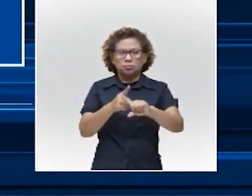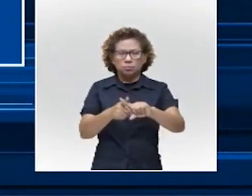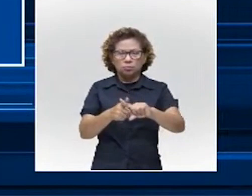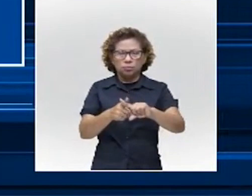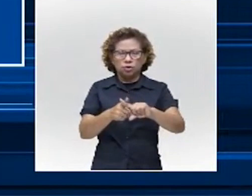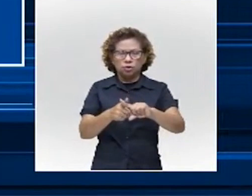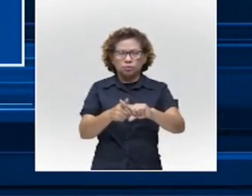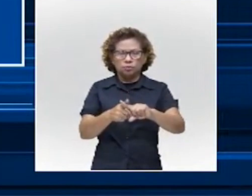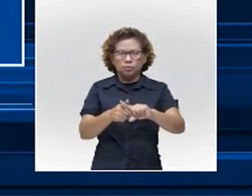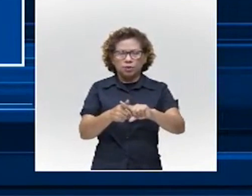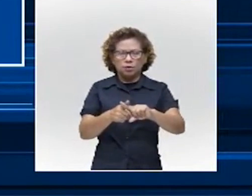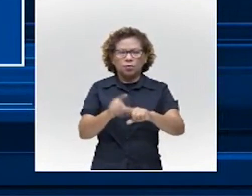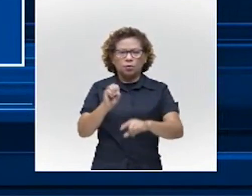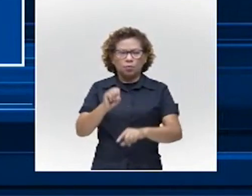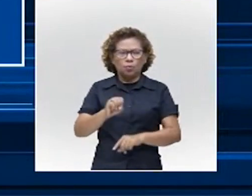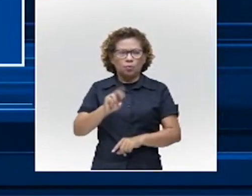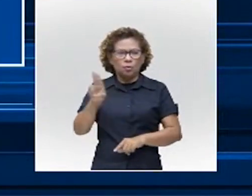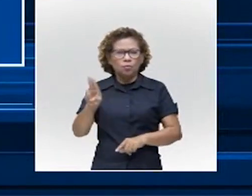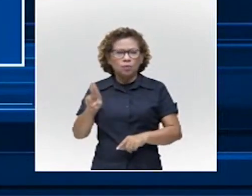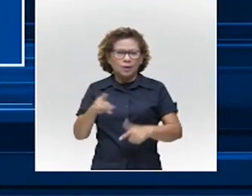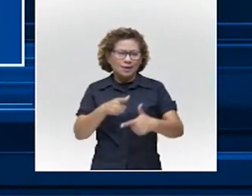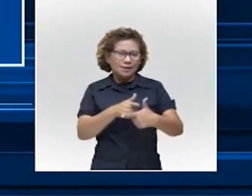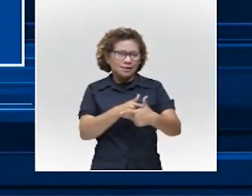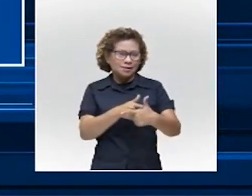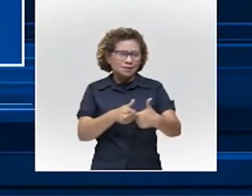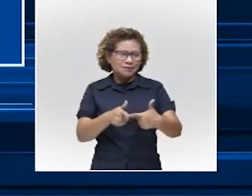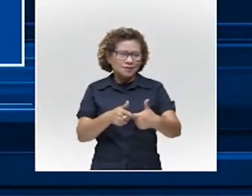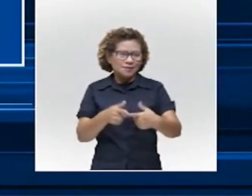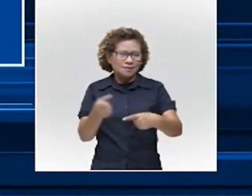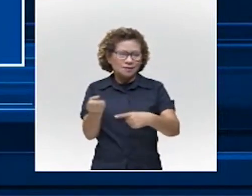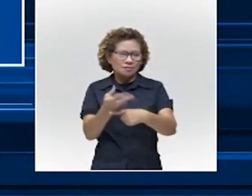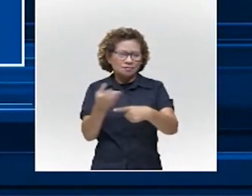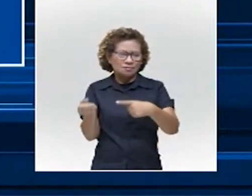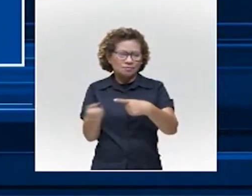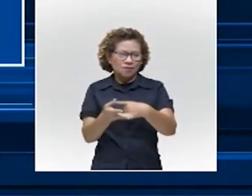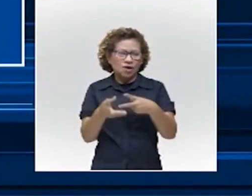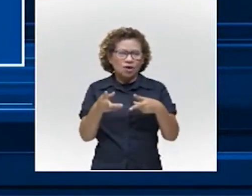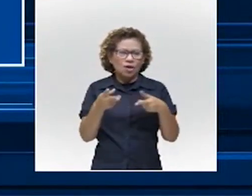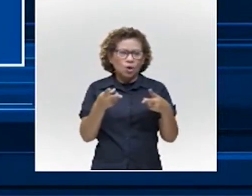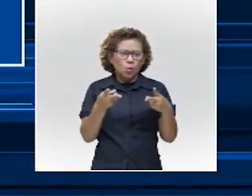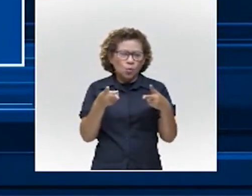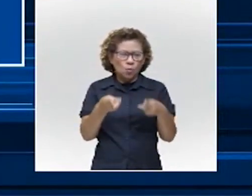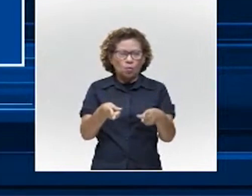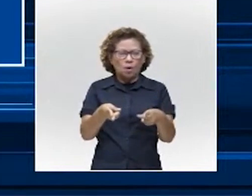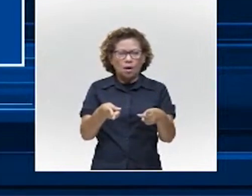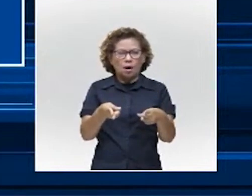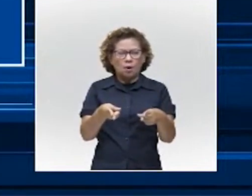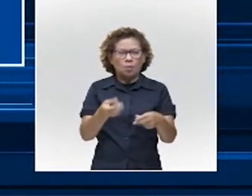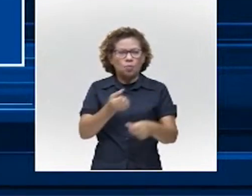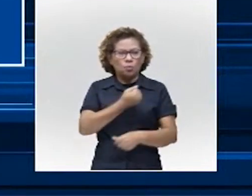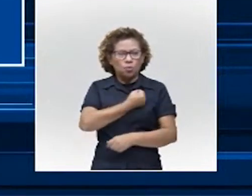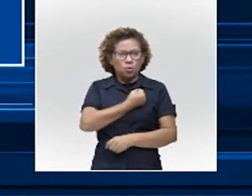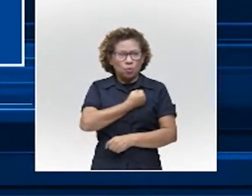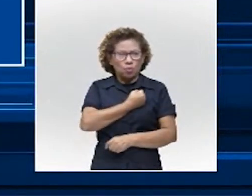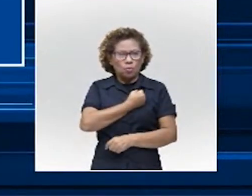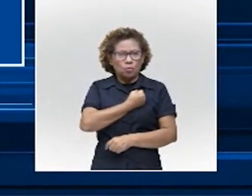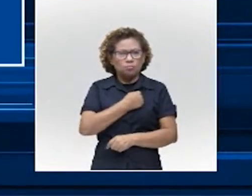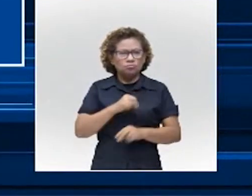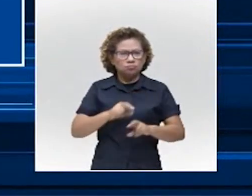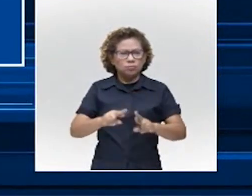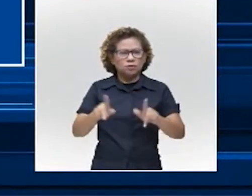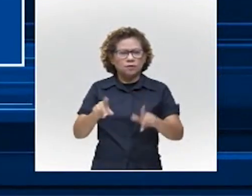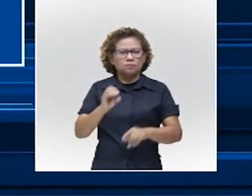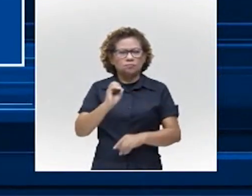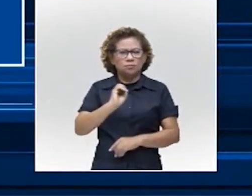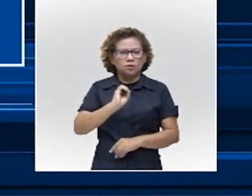o numerador e o denominador de uma fração por o mesmo número diferente de zero, obviamente, nós podemos obter